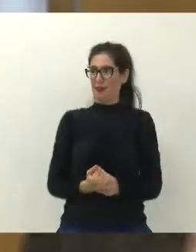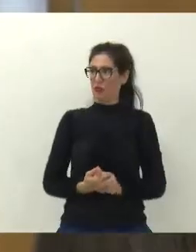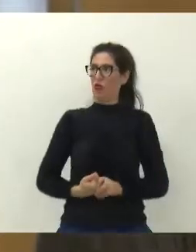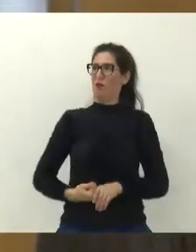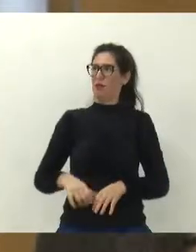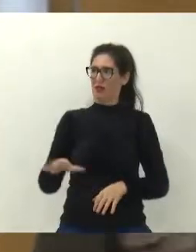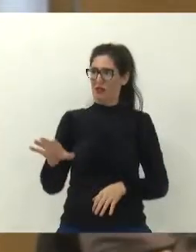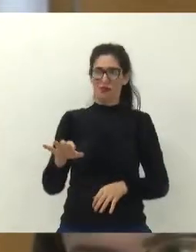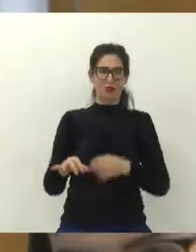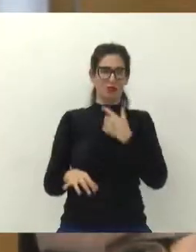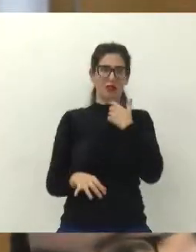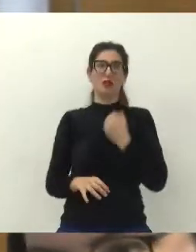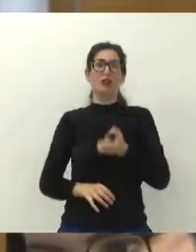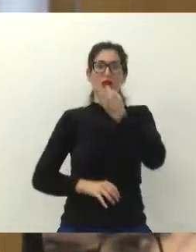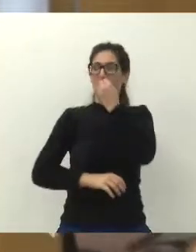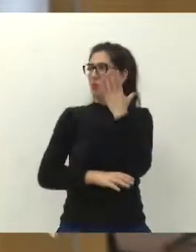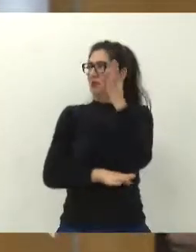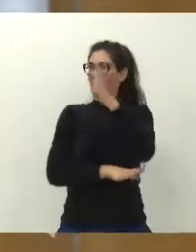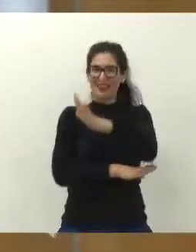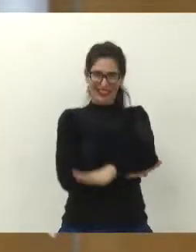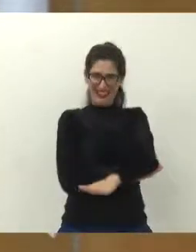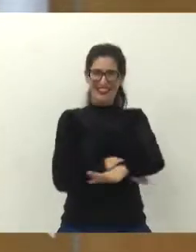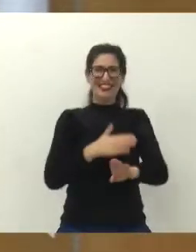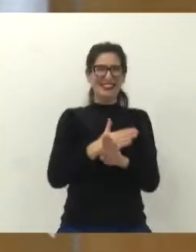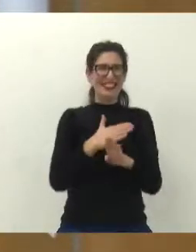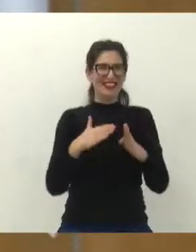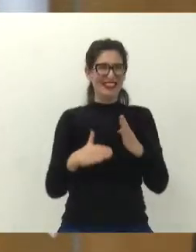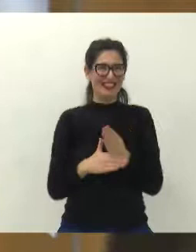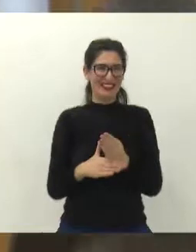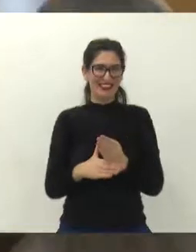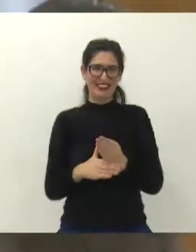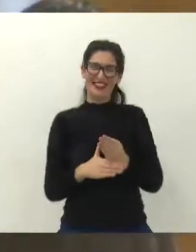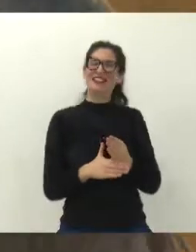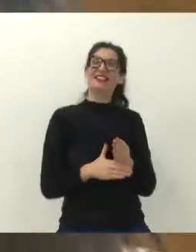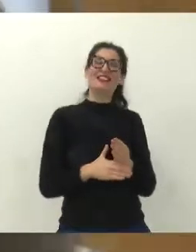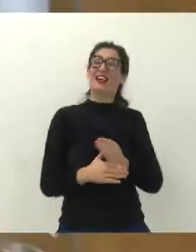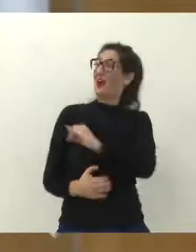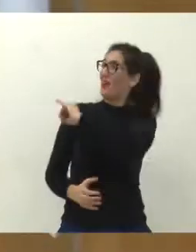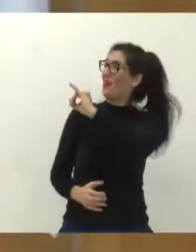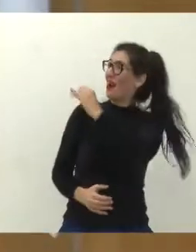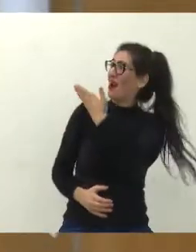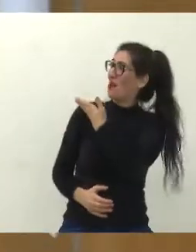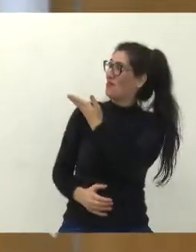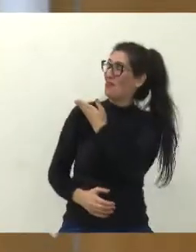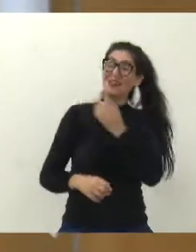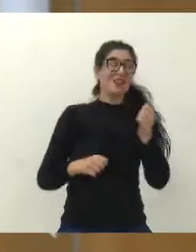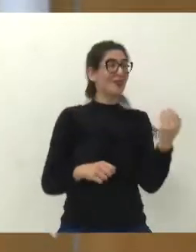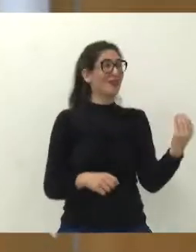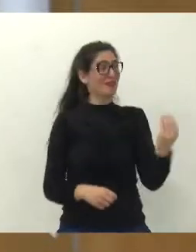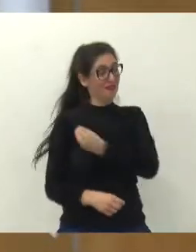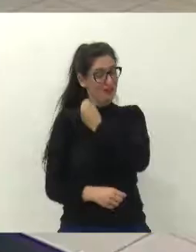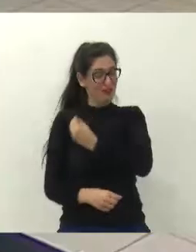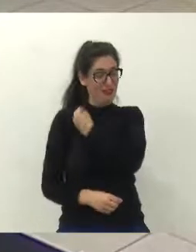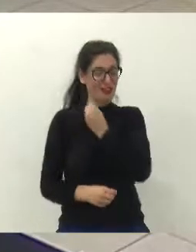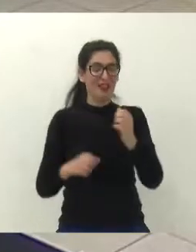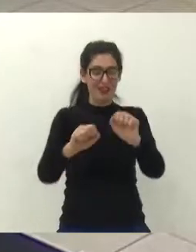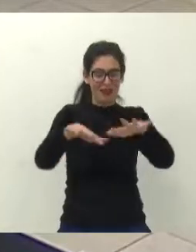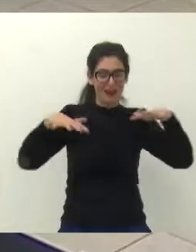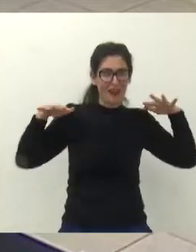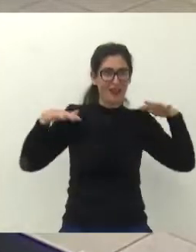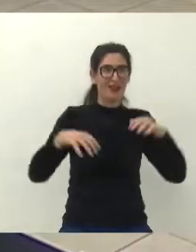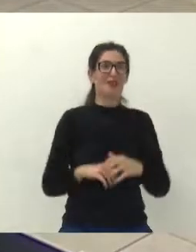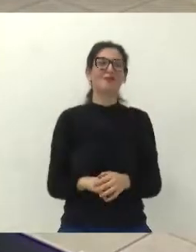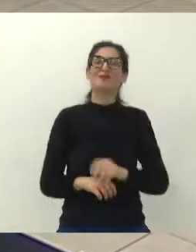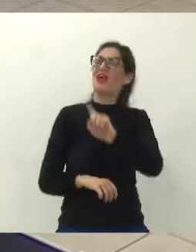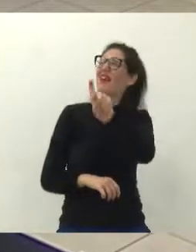Senhoras e senhores, boa tarde a todos. Comentar aqui os nossos amigos na galeria, na pessoa aqui do nosso ex-vereador, Dario